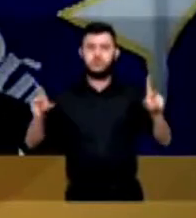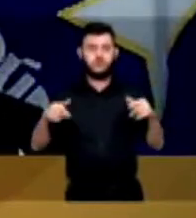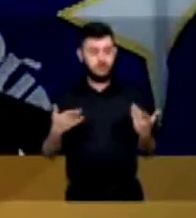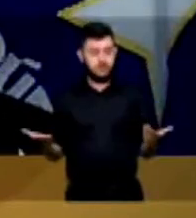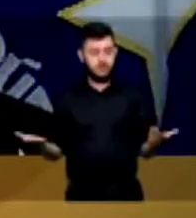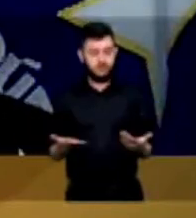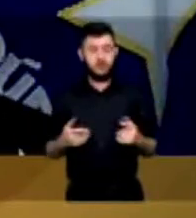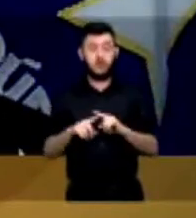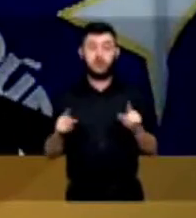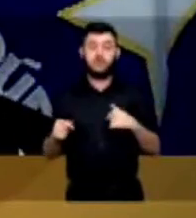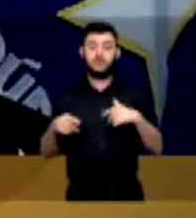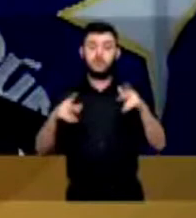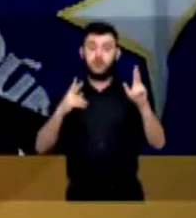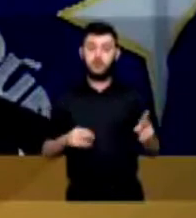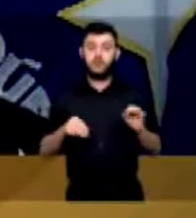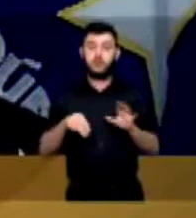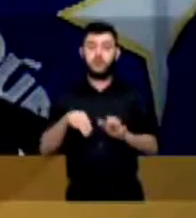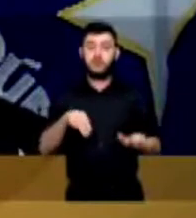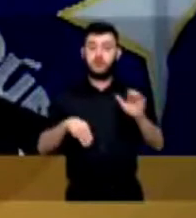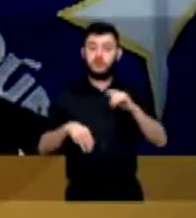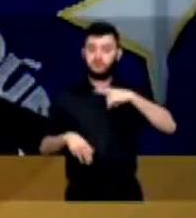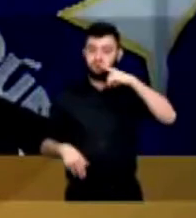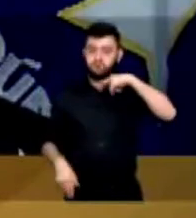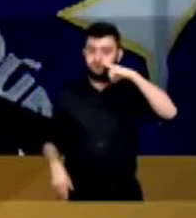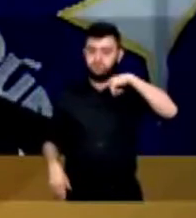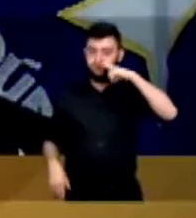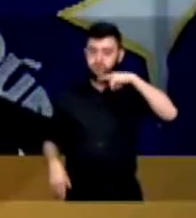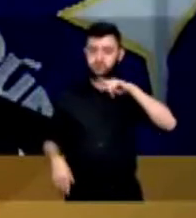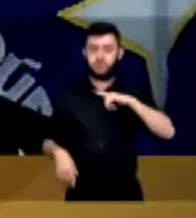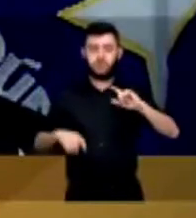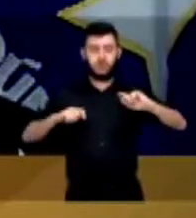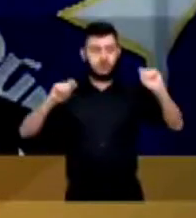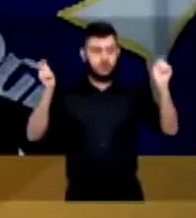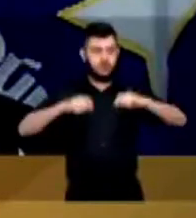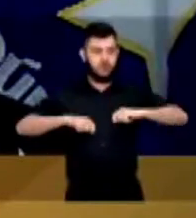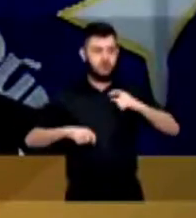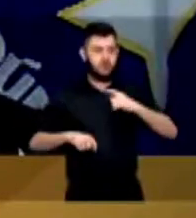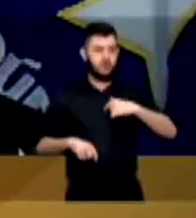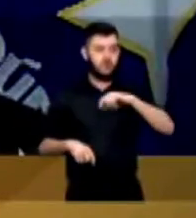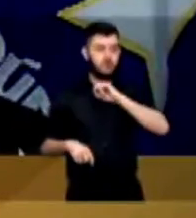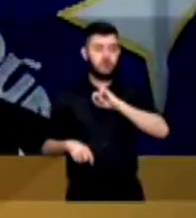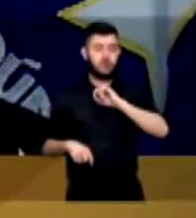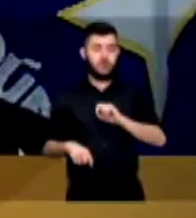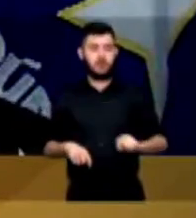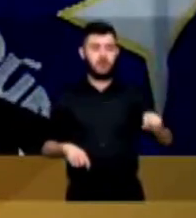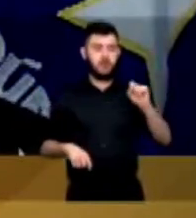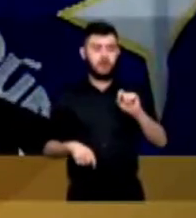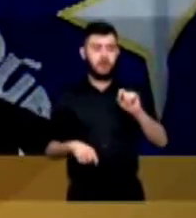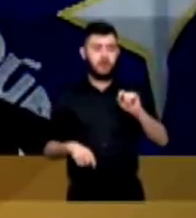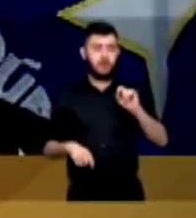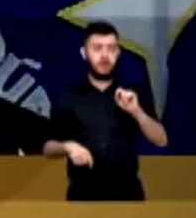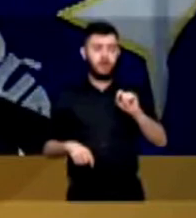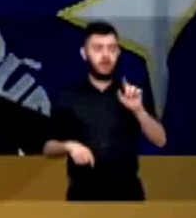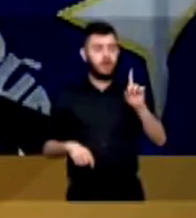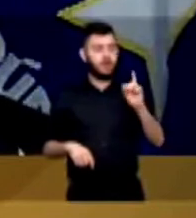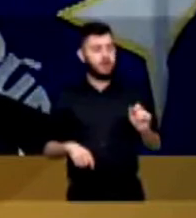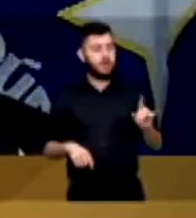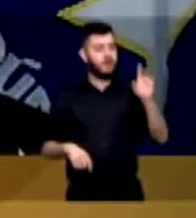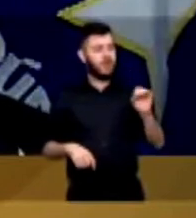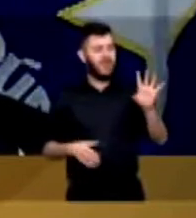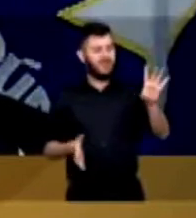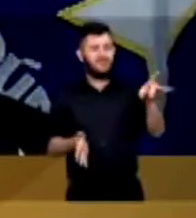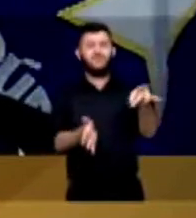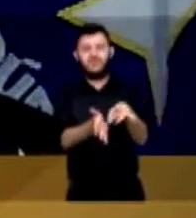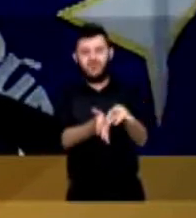costuma destacar o ministro Gilmar Mendes, em sua vasta produção doutrinária, a apreciação de dados da